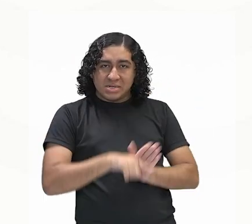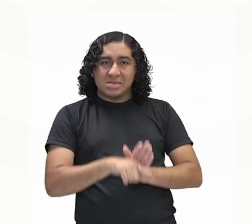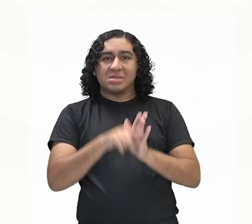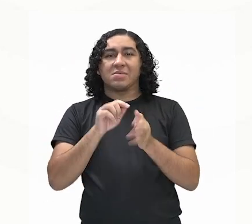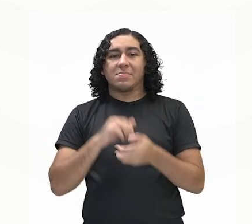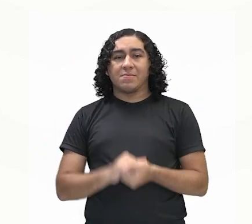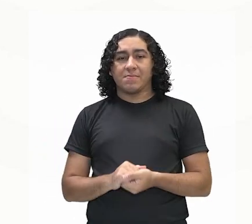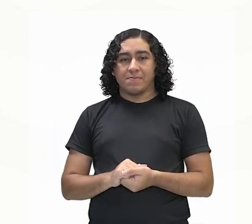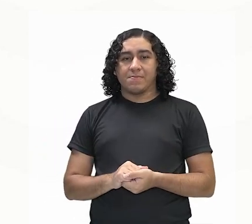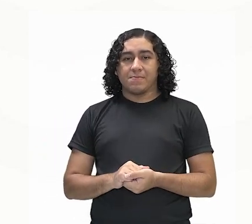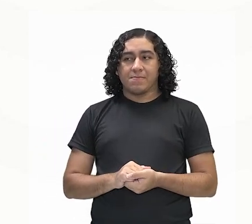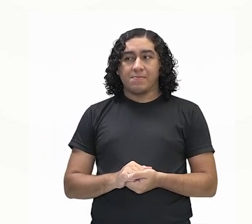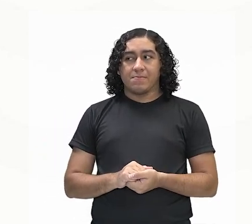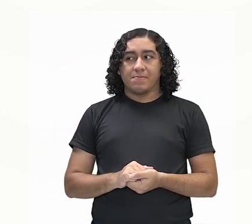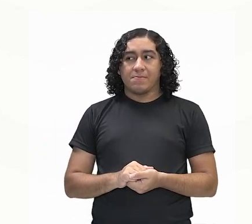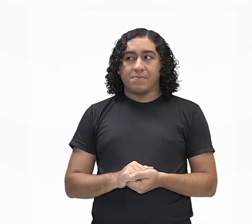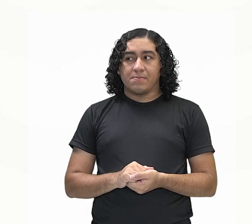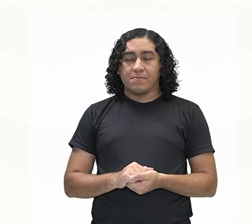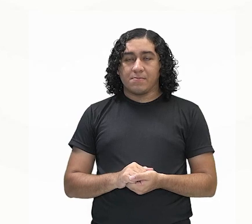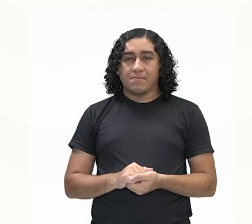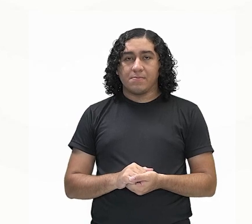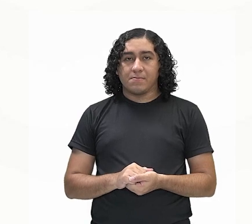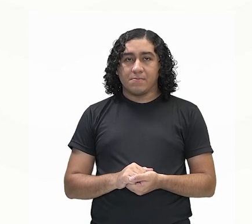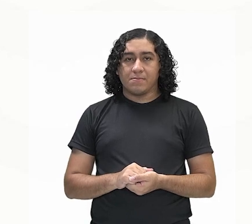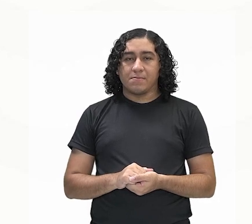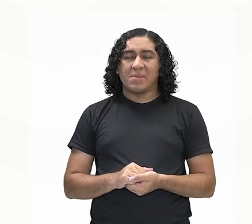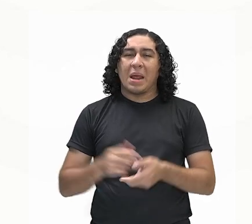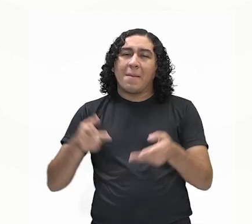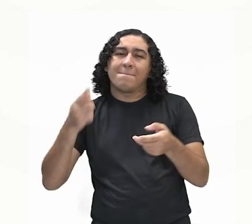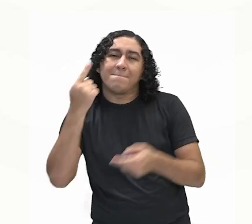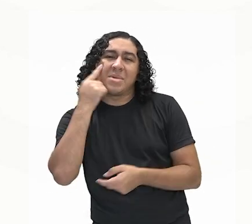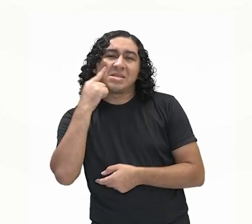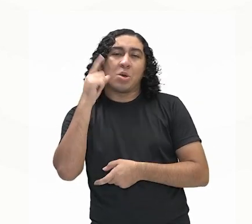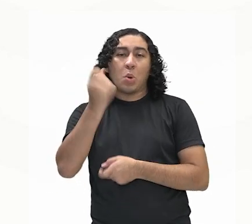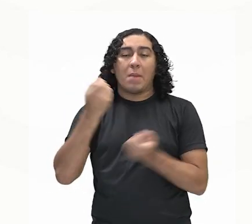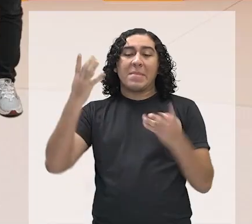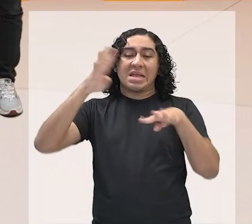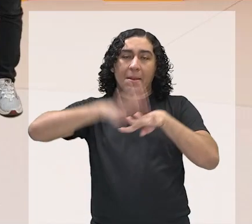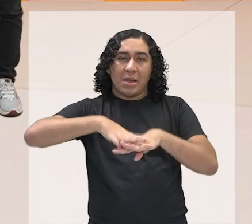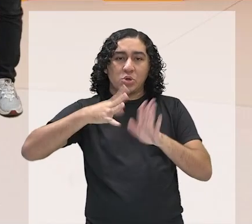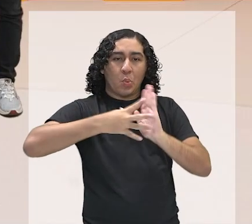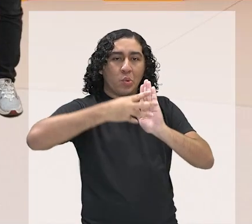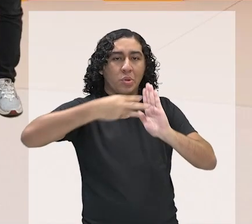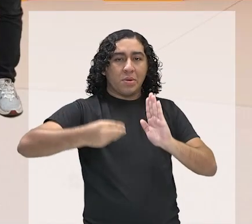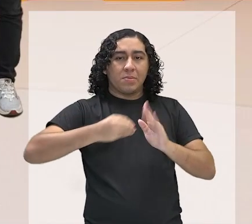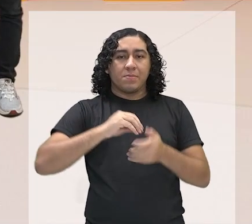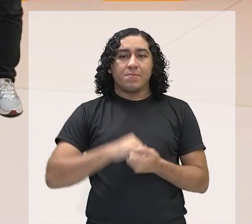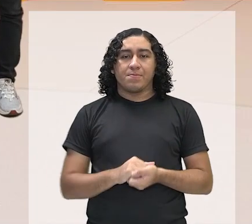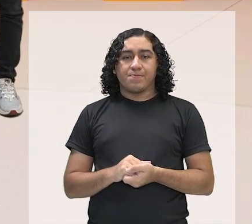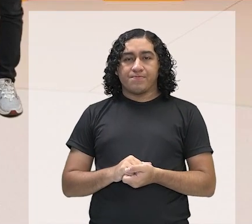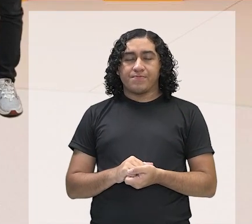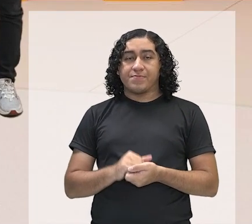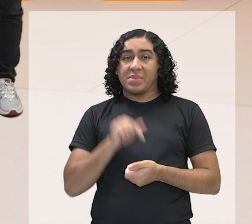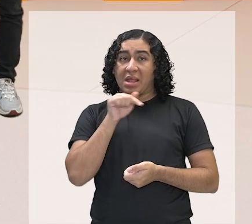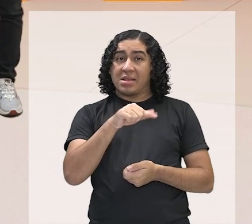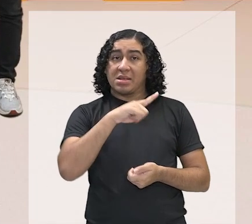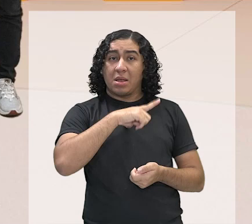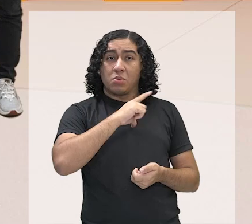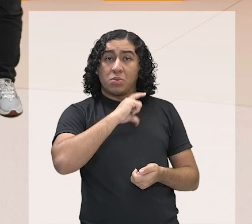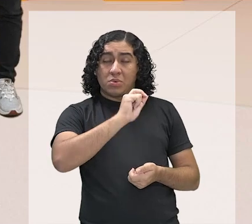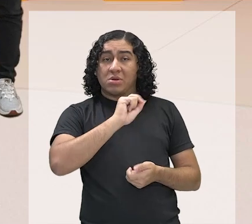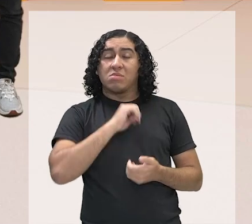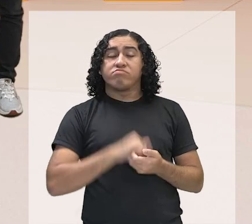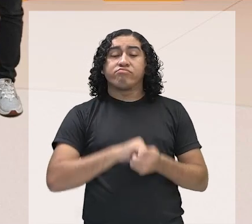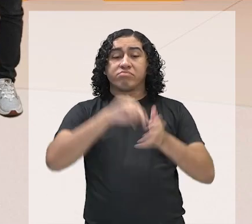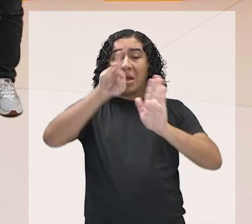Massachusetts, ela obedeceu um modelo matemático. E como modelo matemático, eles são mais rígidos, tá? E não levaram